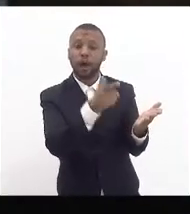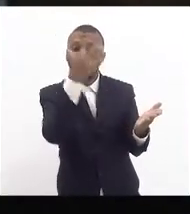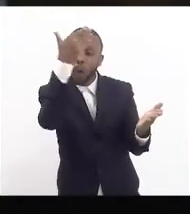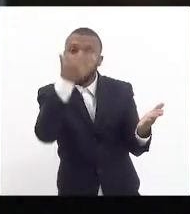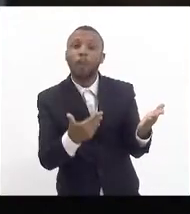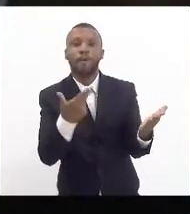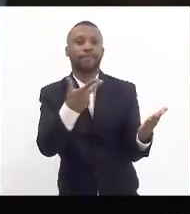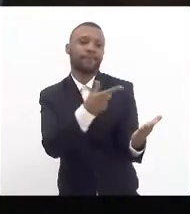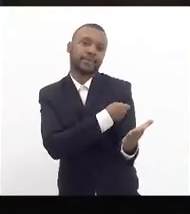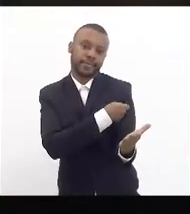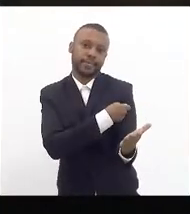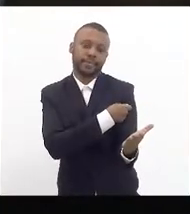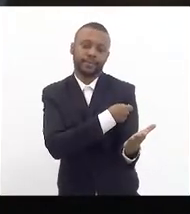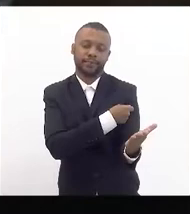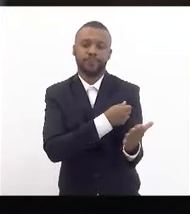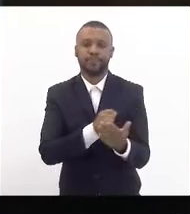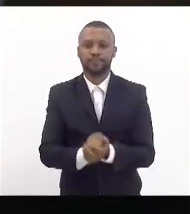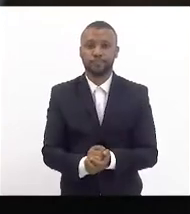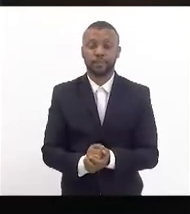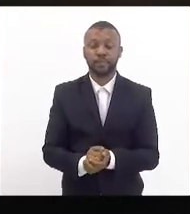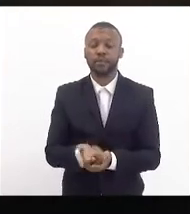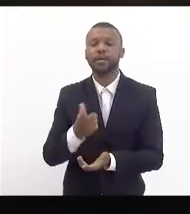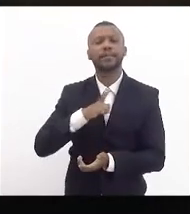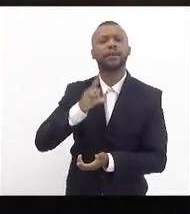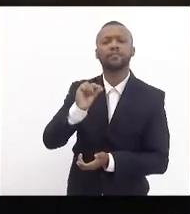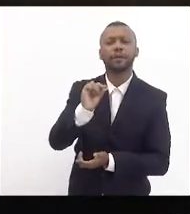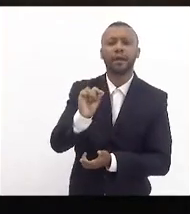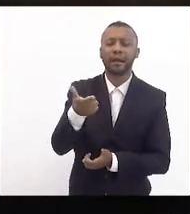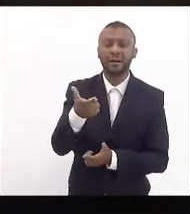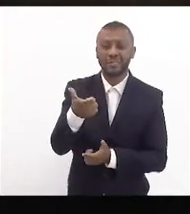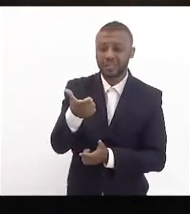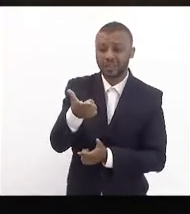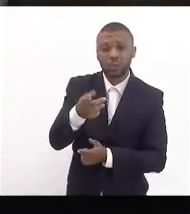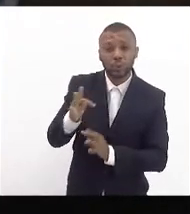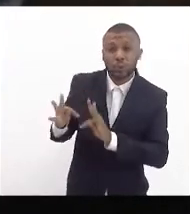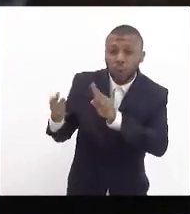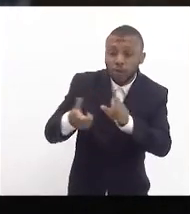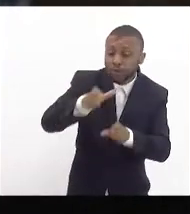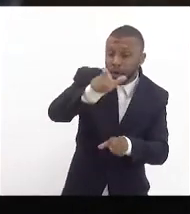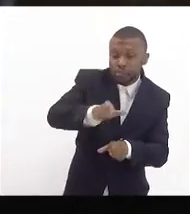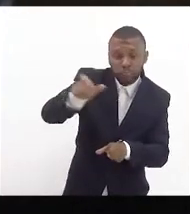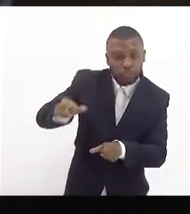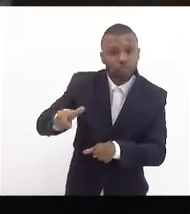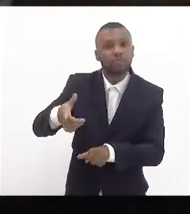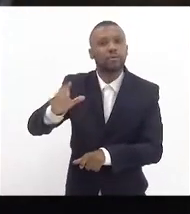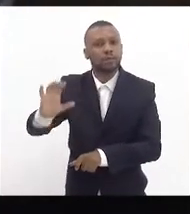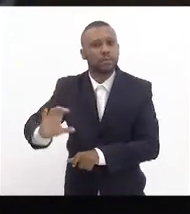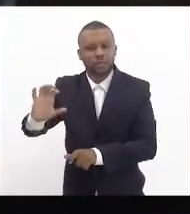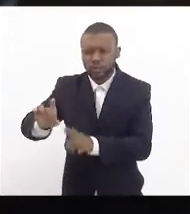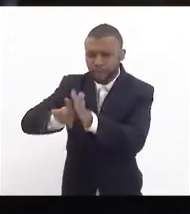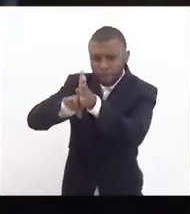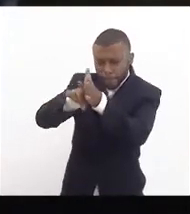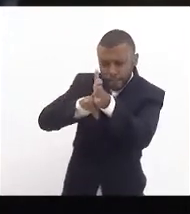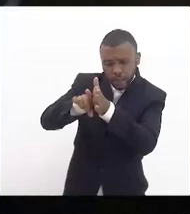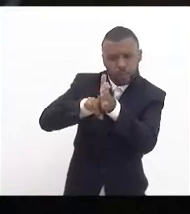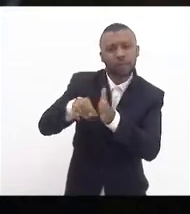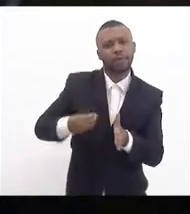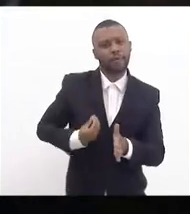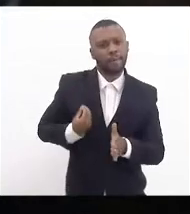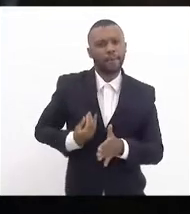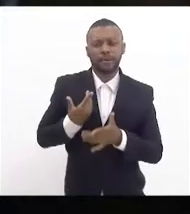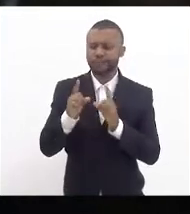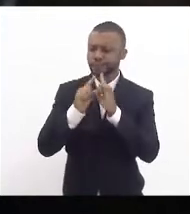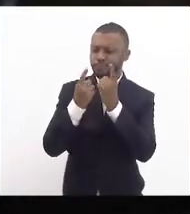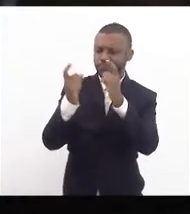E houve uma unanimidade entre os cientistas que estavam presentes que o